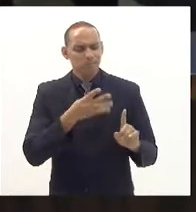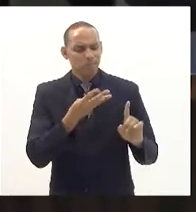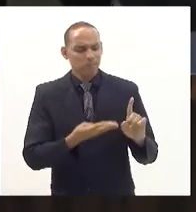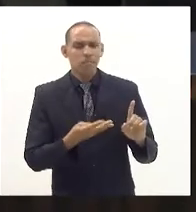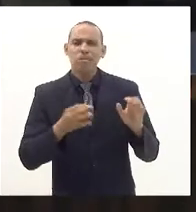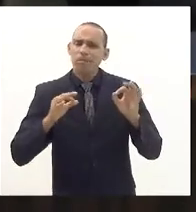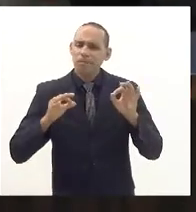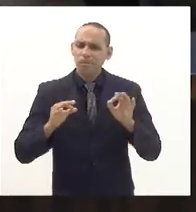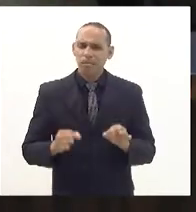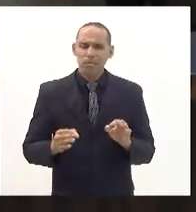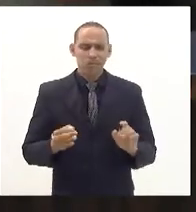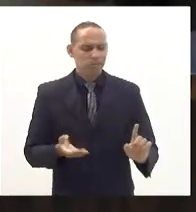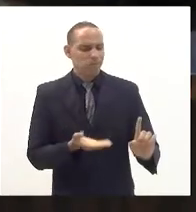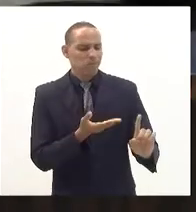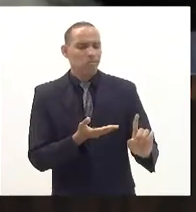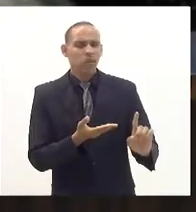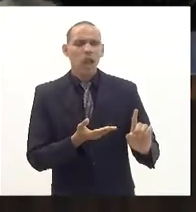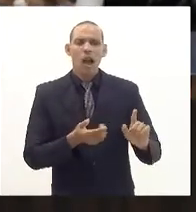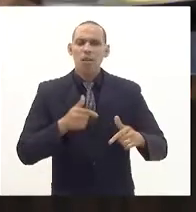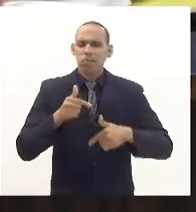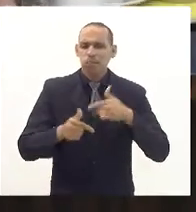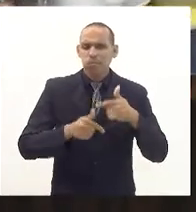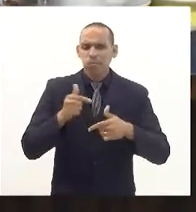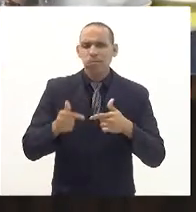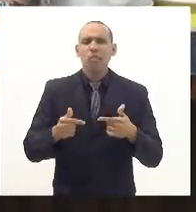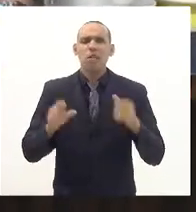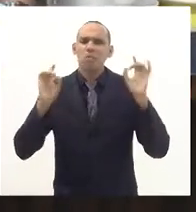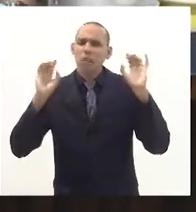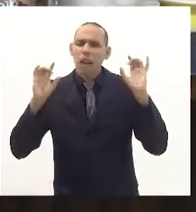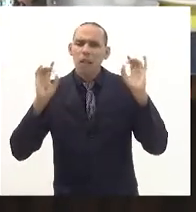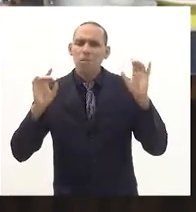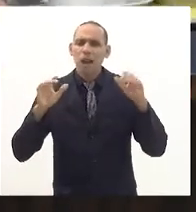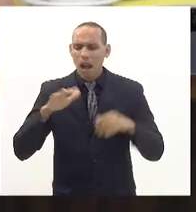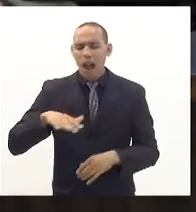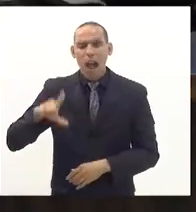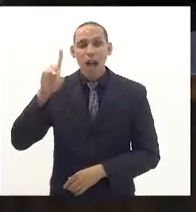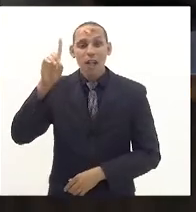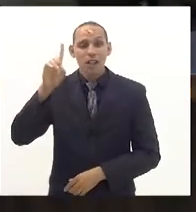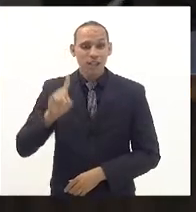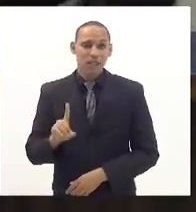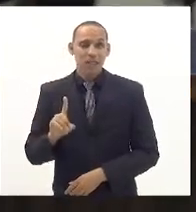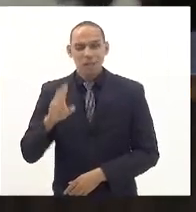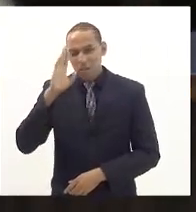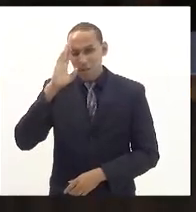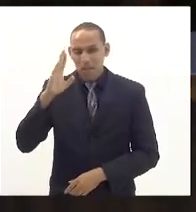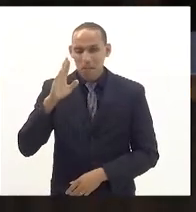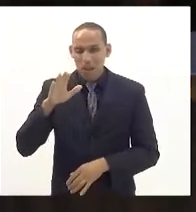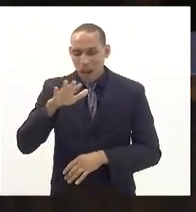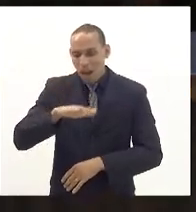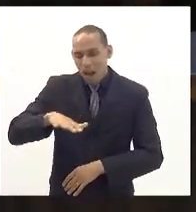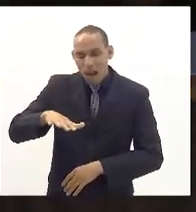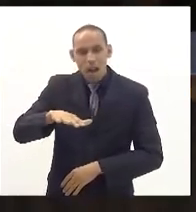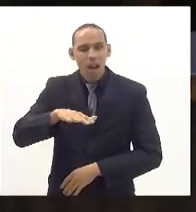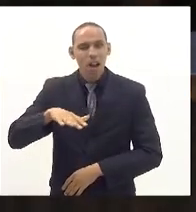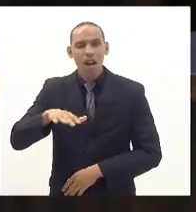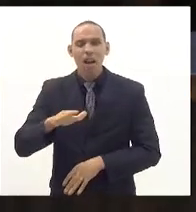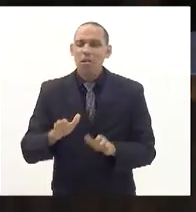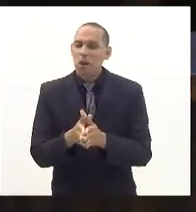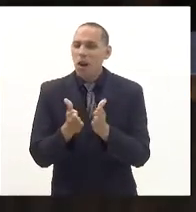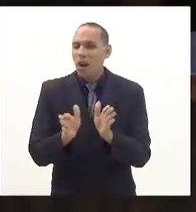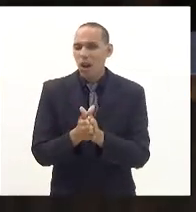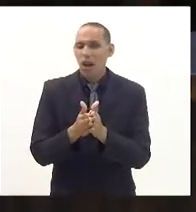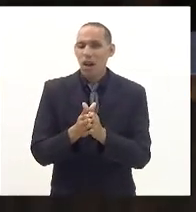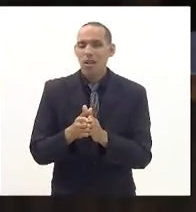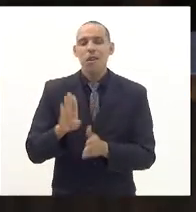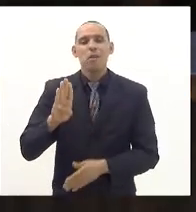homenagem aqui em sempre teve uma atuação destacada no campo do direito especialmente numa região tão carente que a